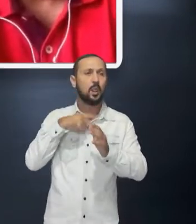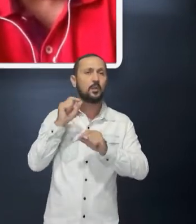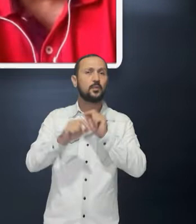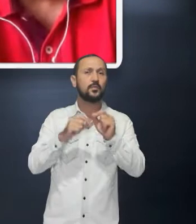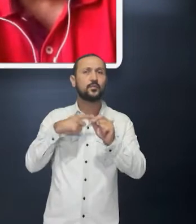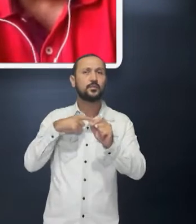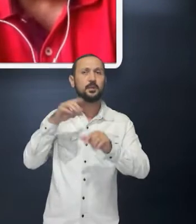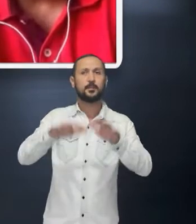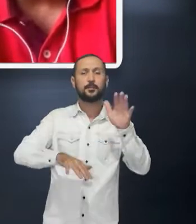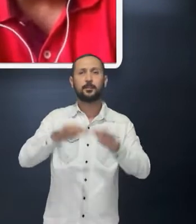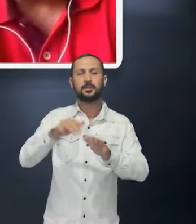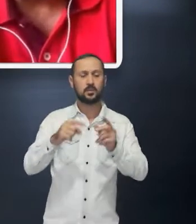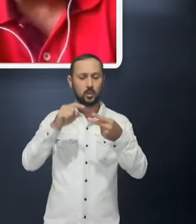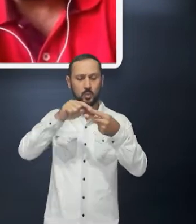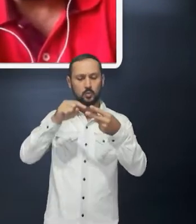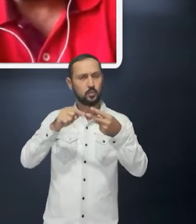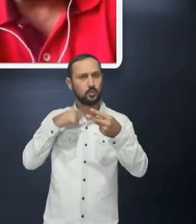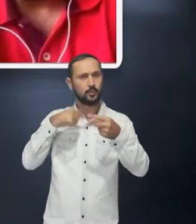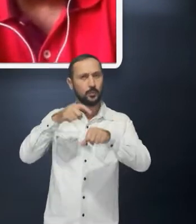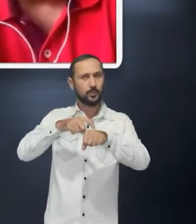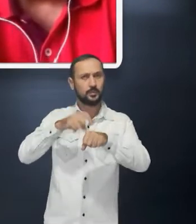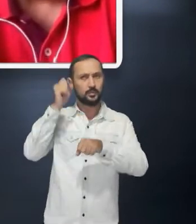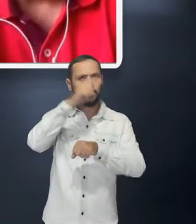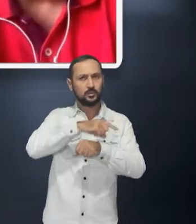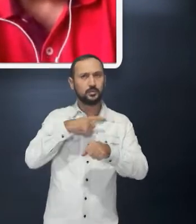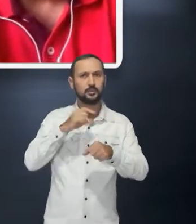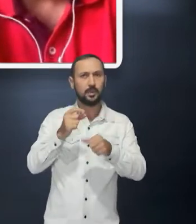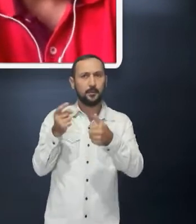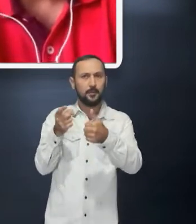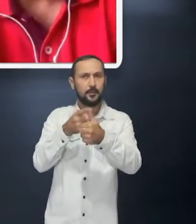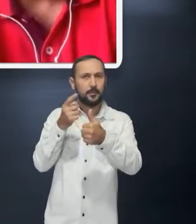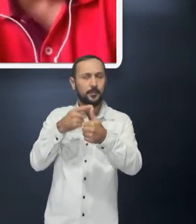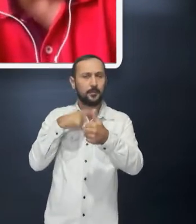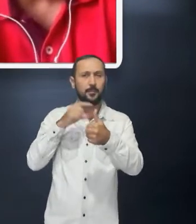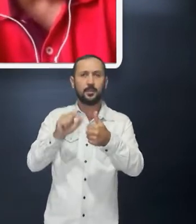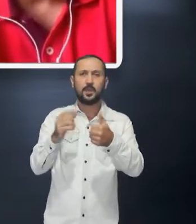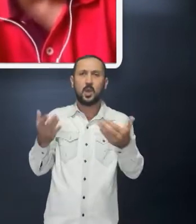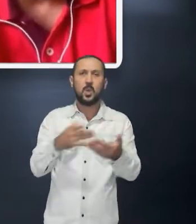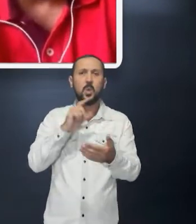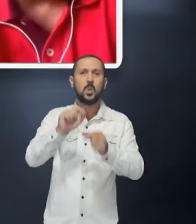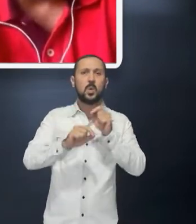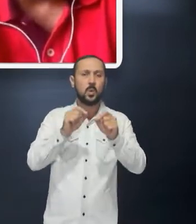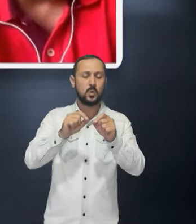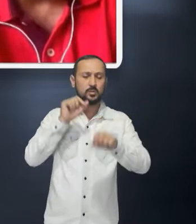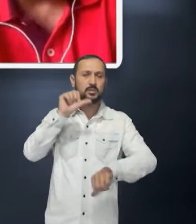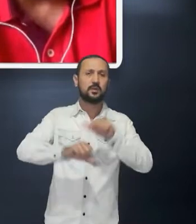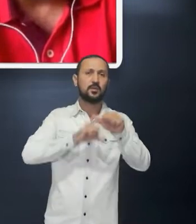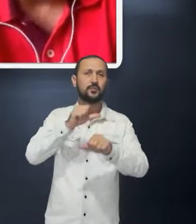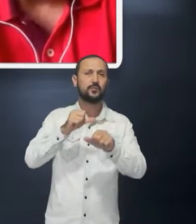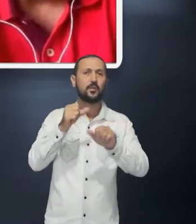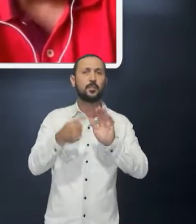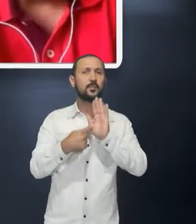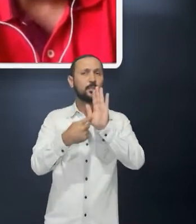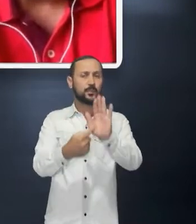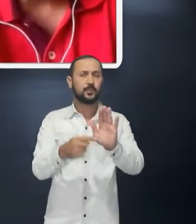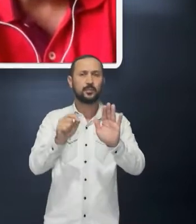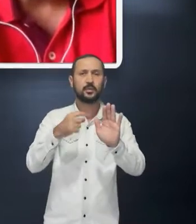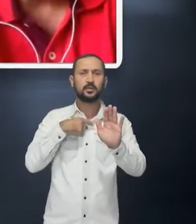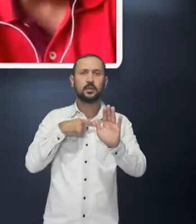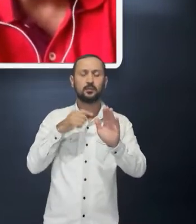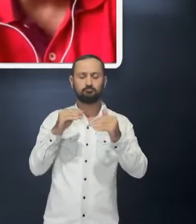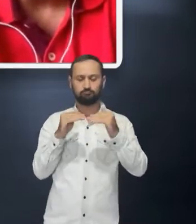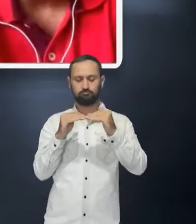vai passar por duas situações terríveis. Primeiro, o simples hoje, na reforma como foi apresentada, tem uma faixa